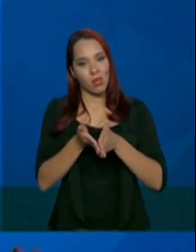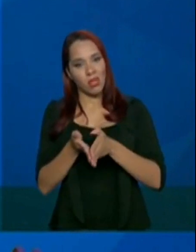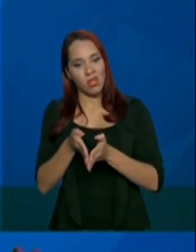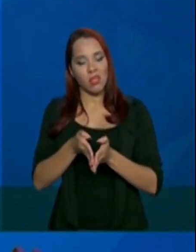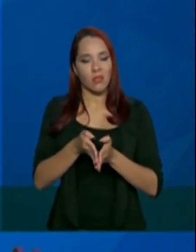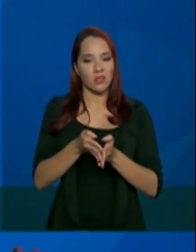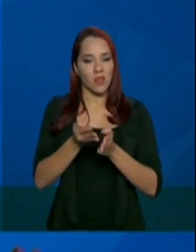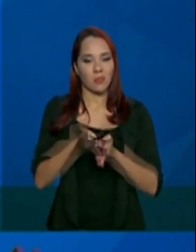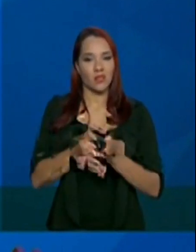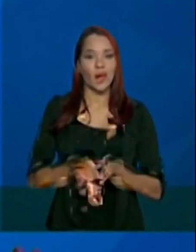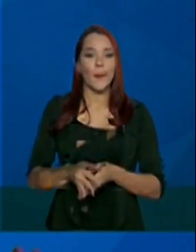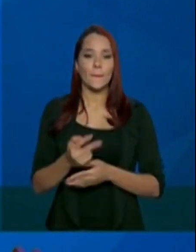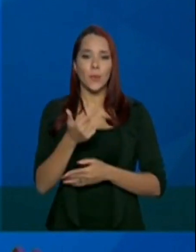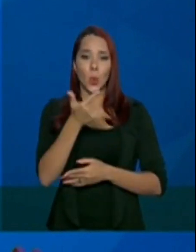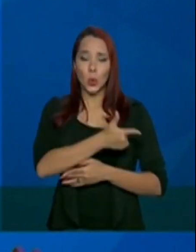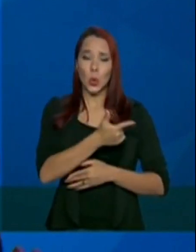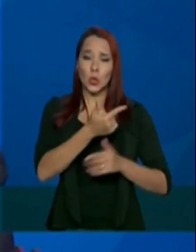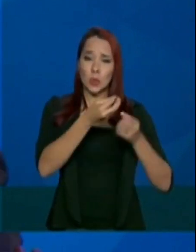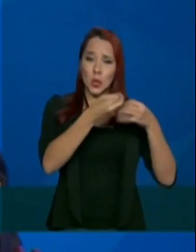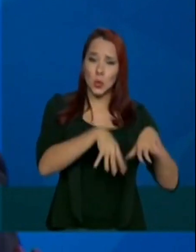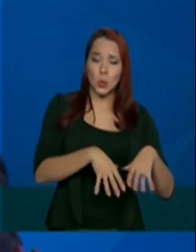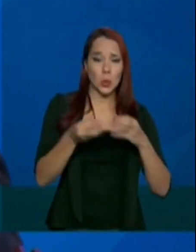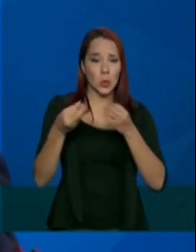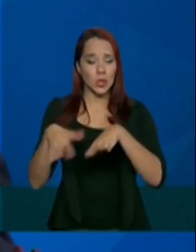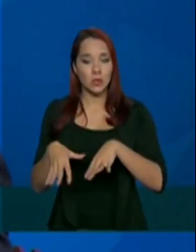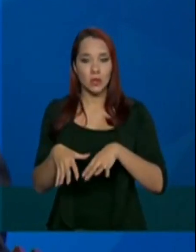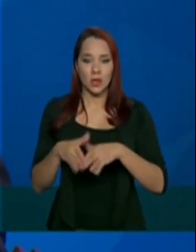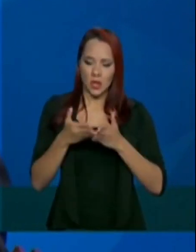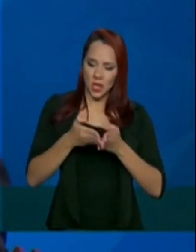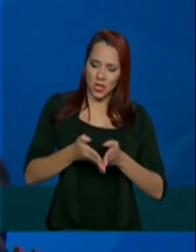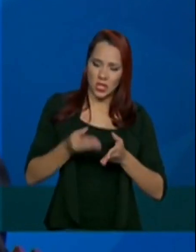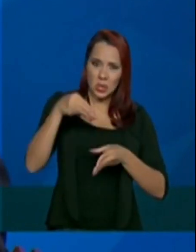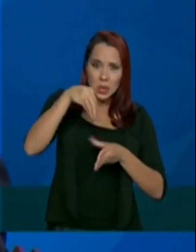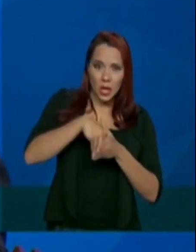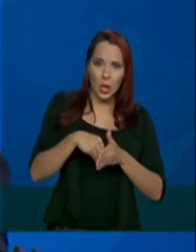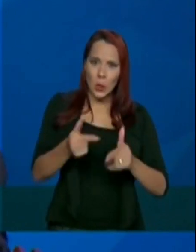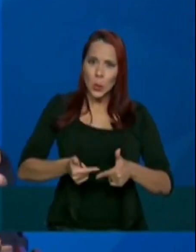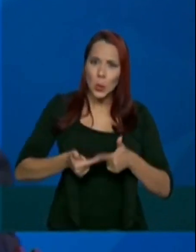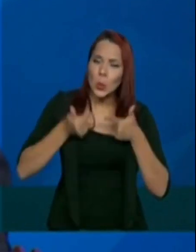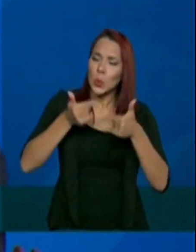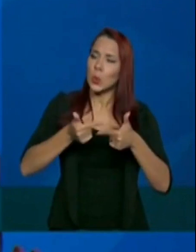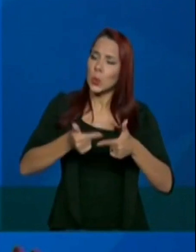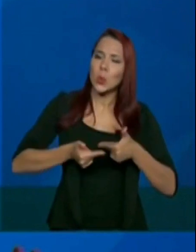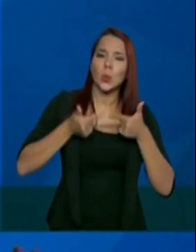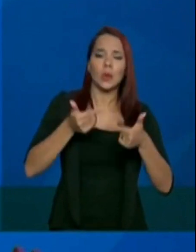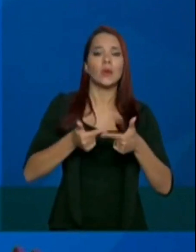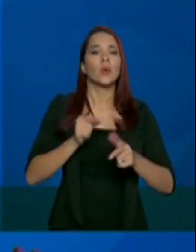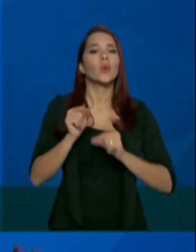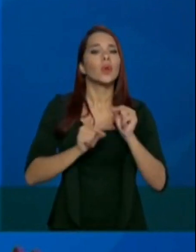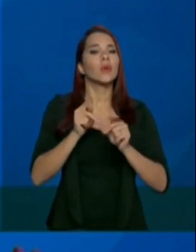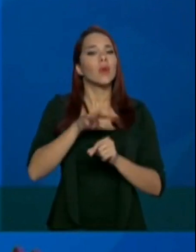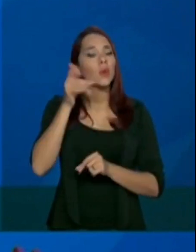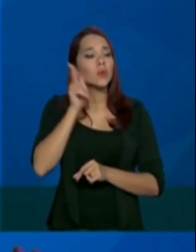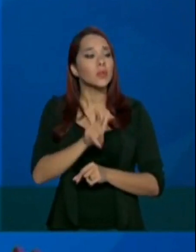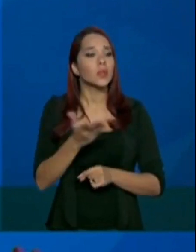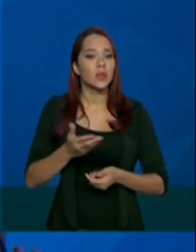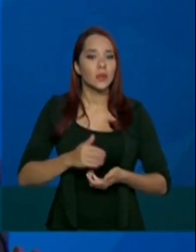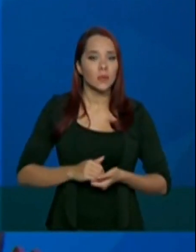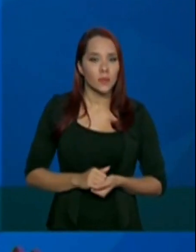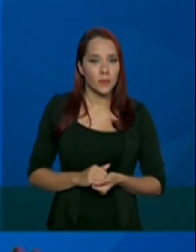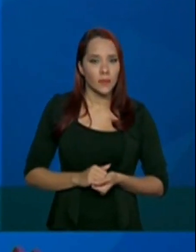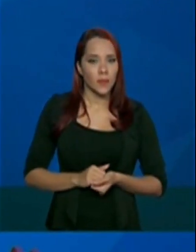e esse afundado por duas ondas enormes que nós estamos lutando a modo tem que nós vamos conseguir como a luta